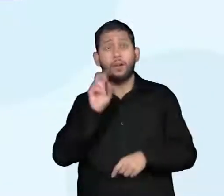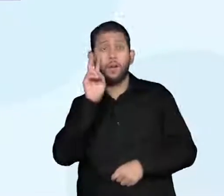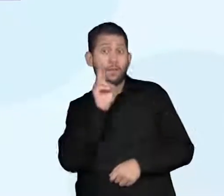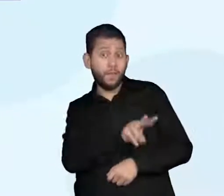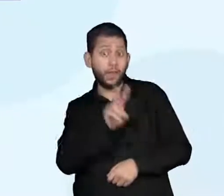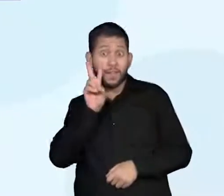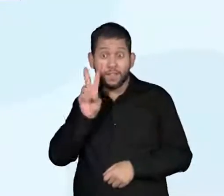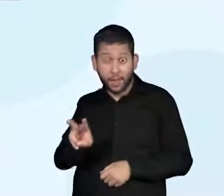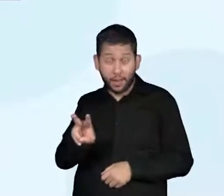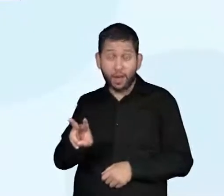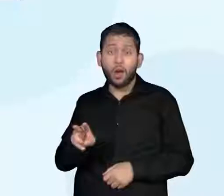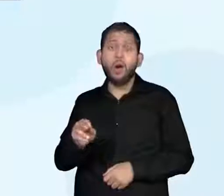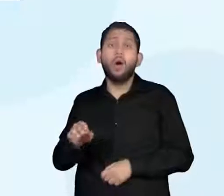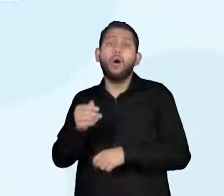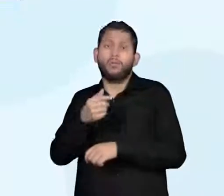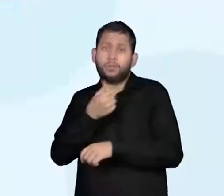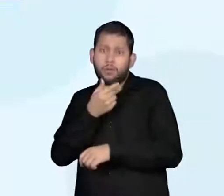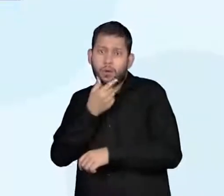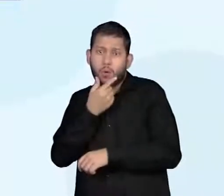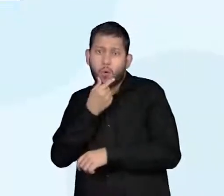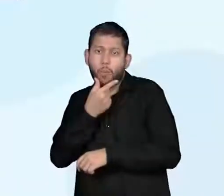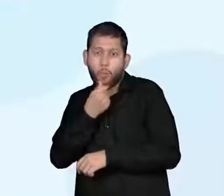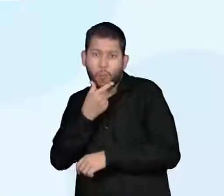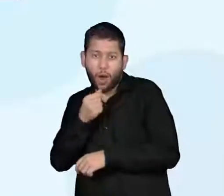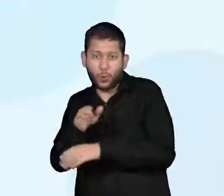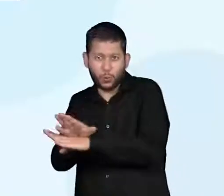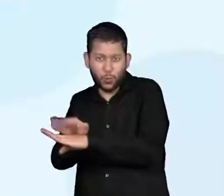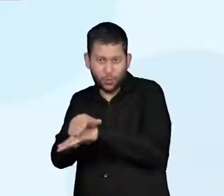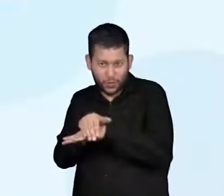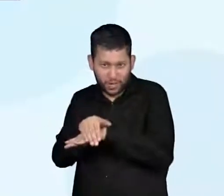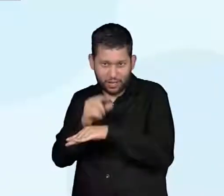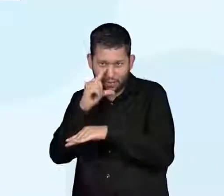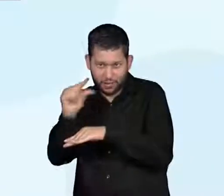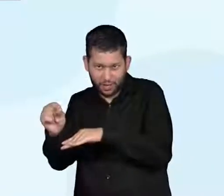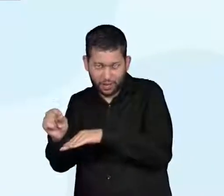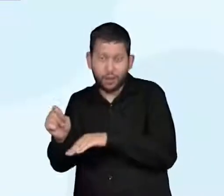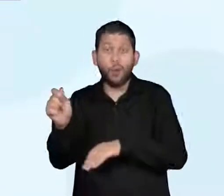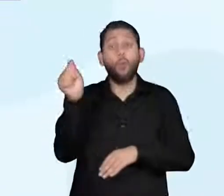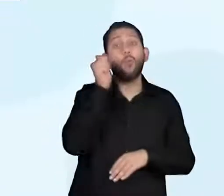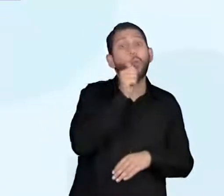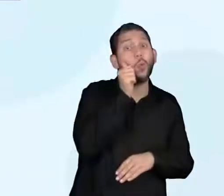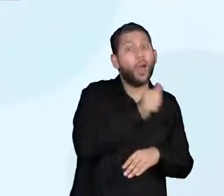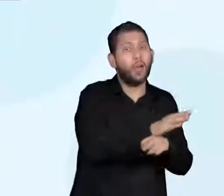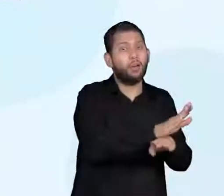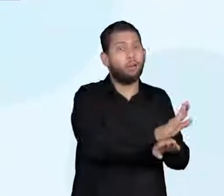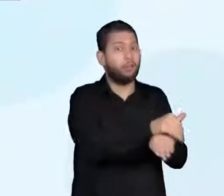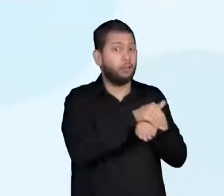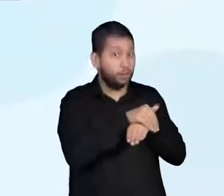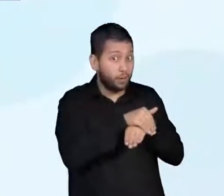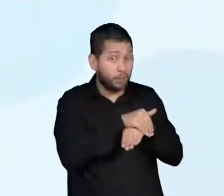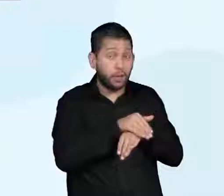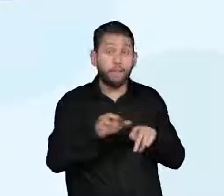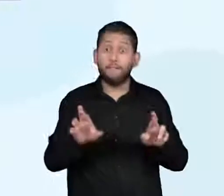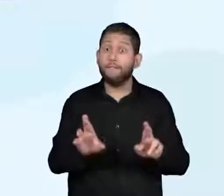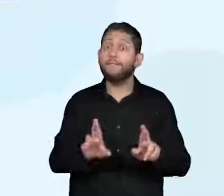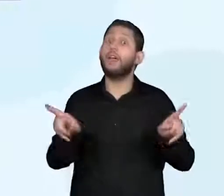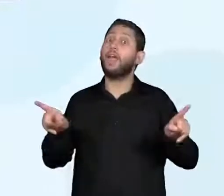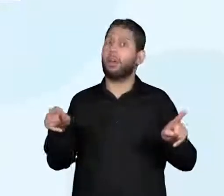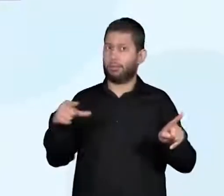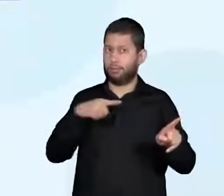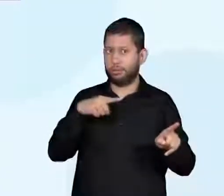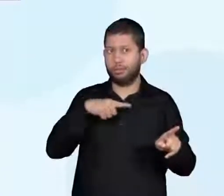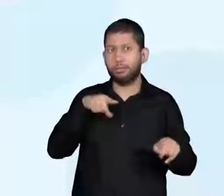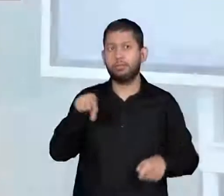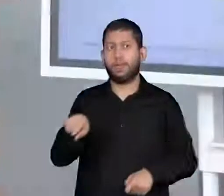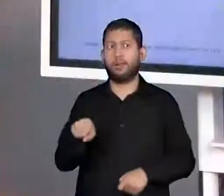que as fêmeas, também mais rosadas. Legal, pessoal. Então, beleza. A gente falou aqui sobre o golfinho. Tem um texto